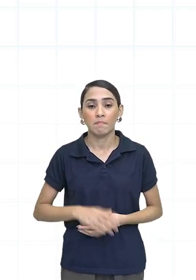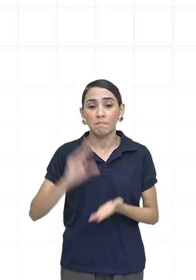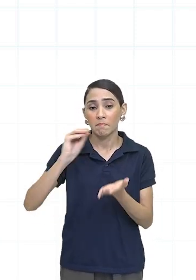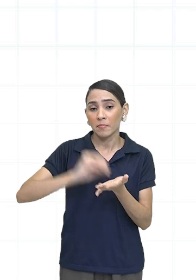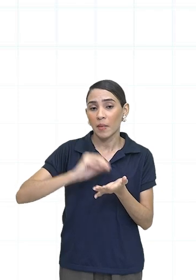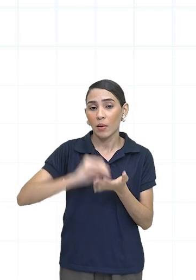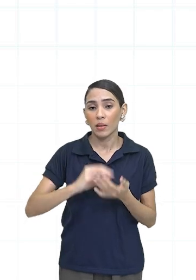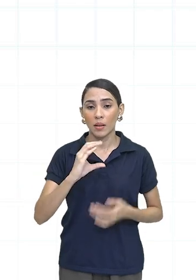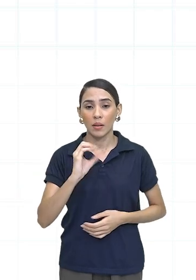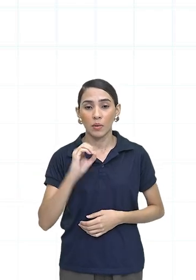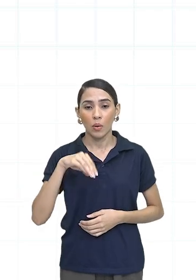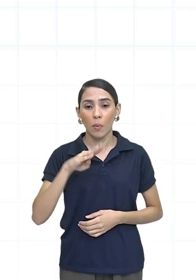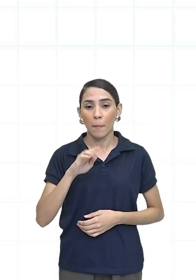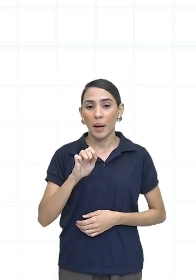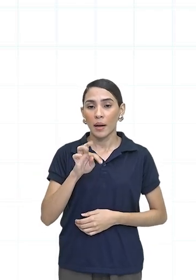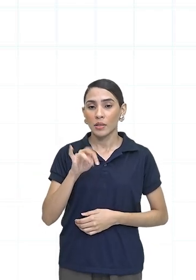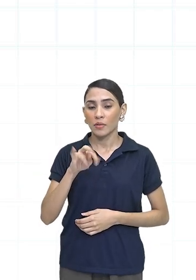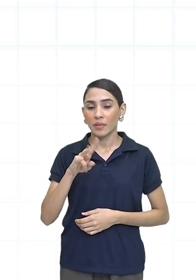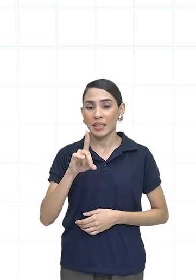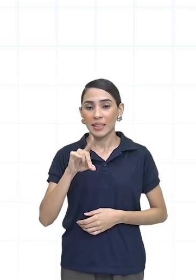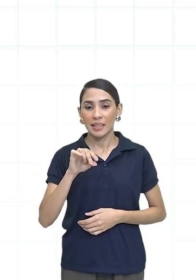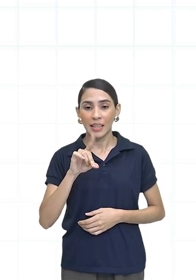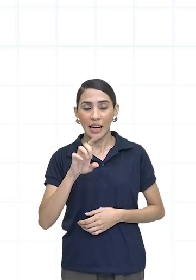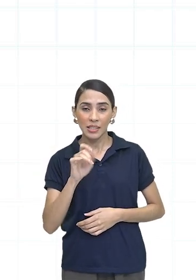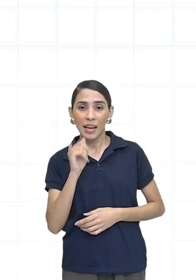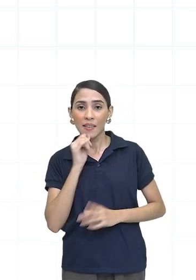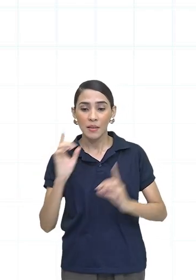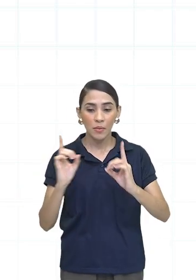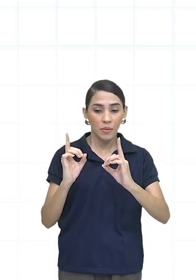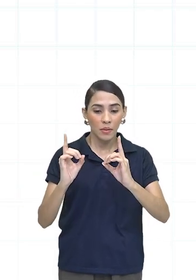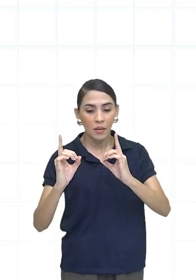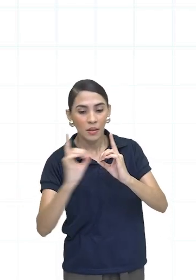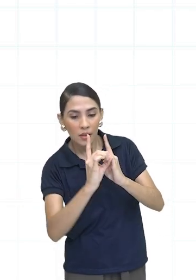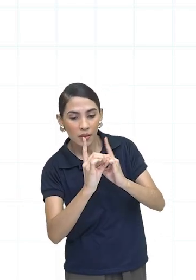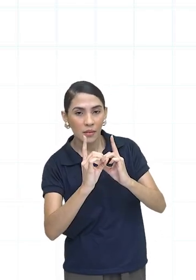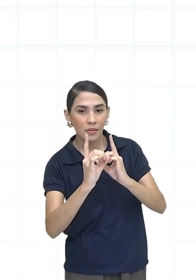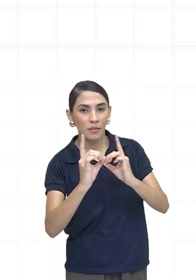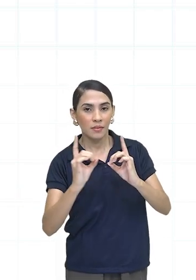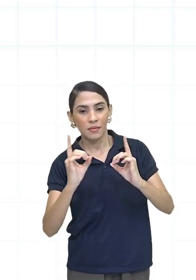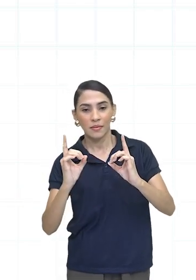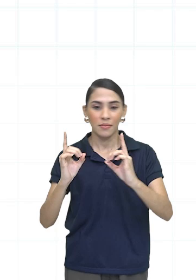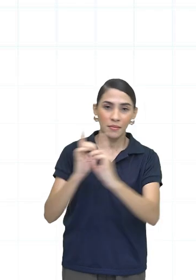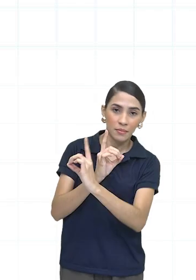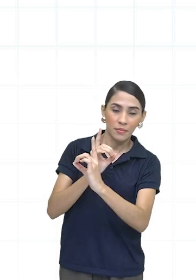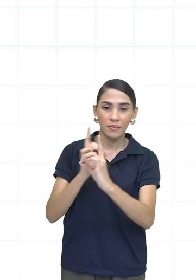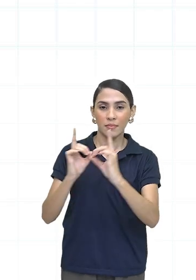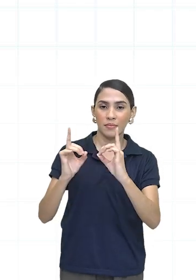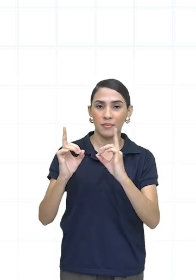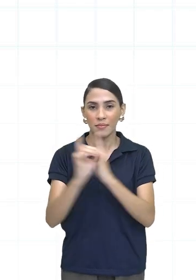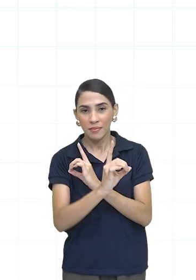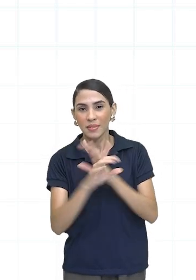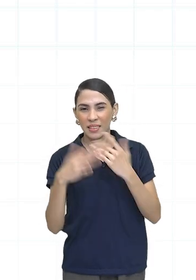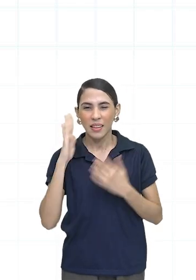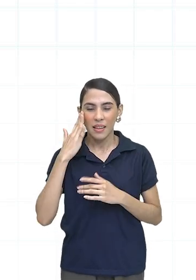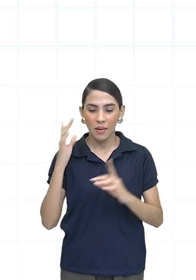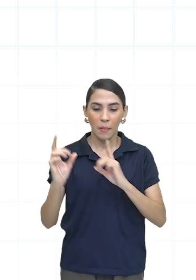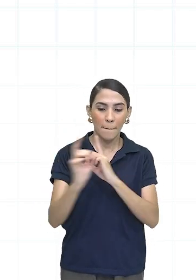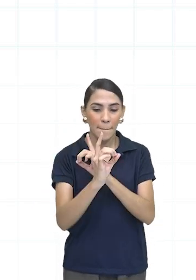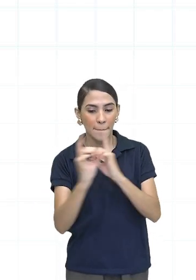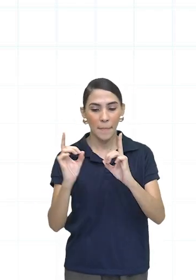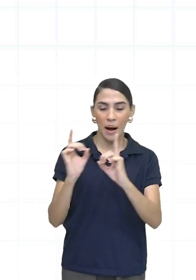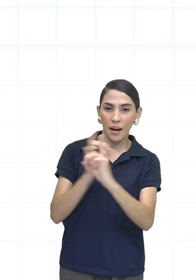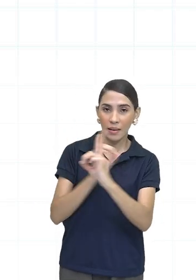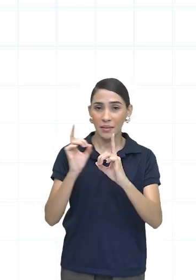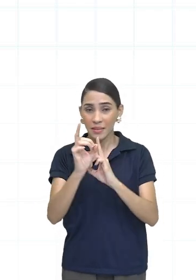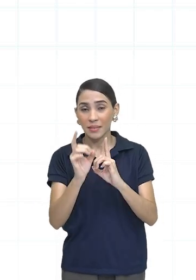falta de combatividade, ou seja, quando ele fica desviando e vai andando e não vai atacando o seu